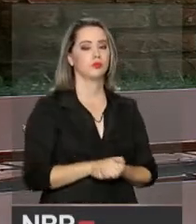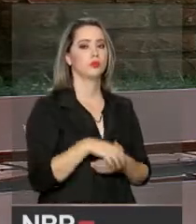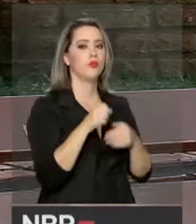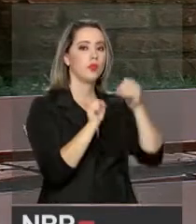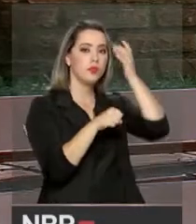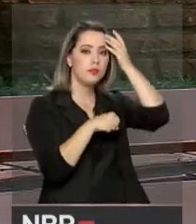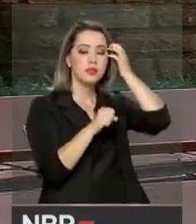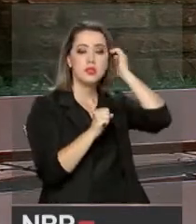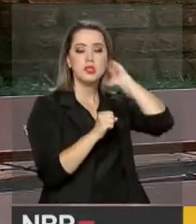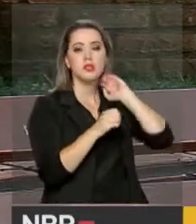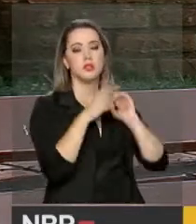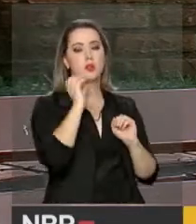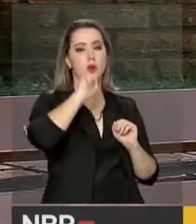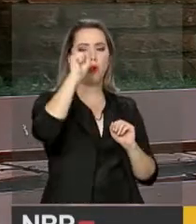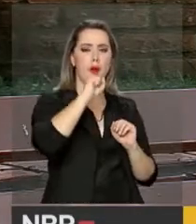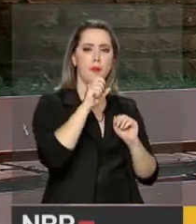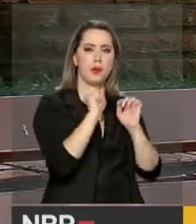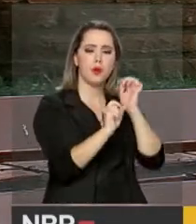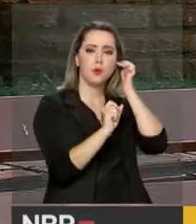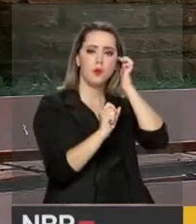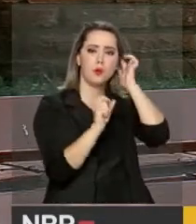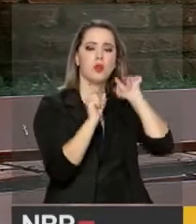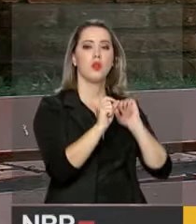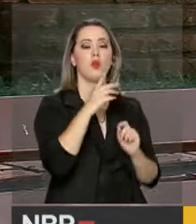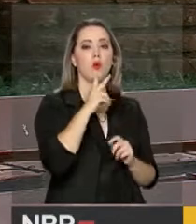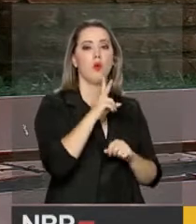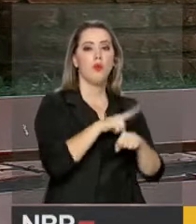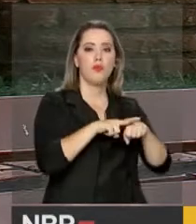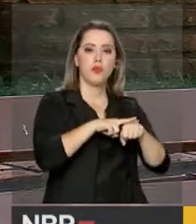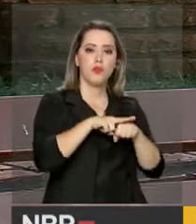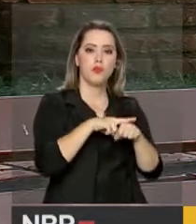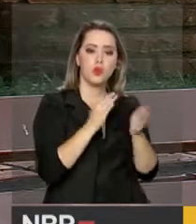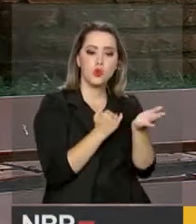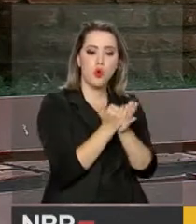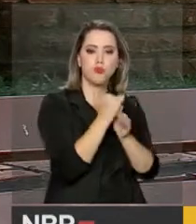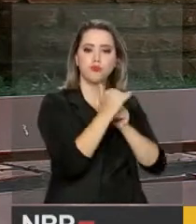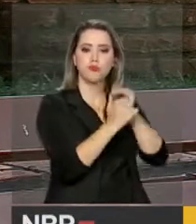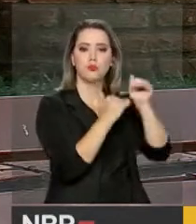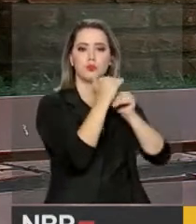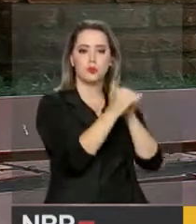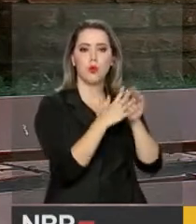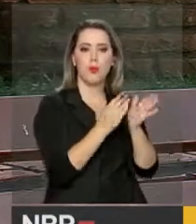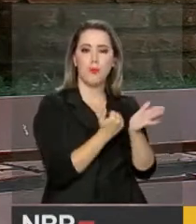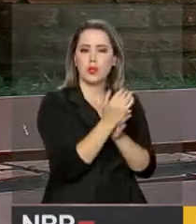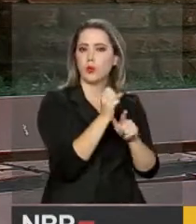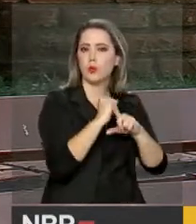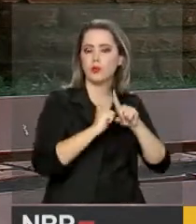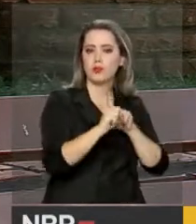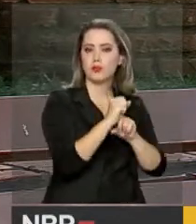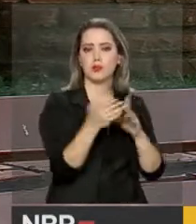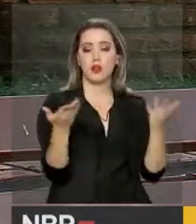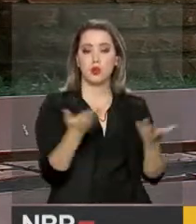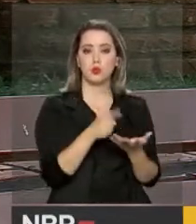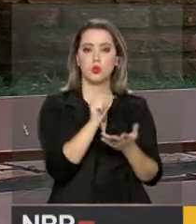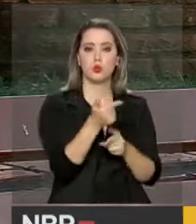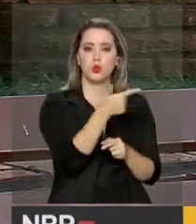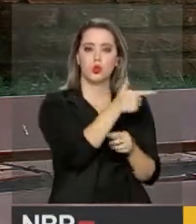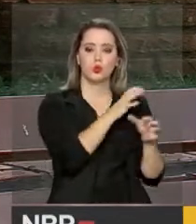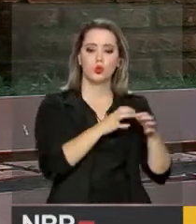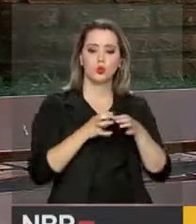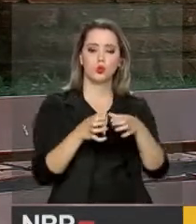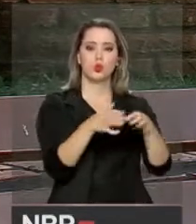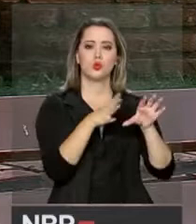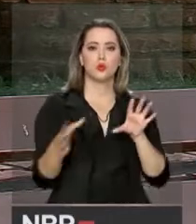veio crescendo, ele foi uma iniciativa da sociedade. E a CAMPAT faz parte hoje do Abril Verde, assim como vários outros órgãos